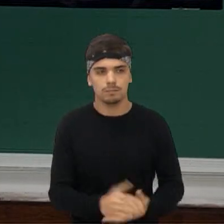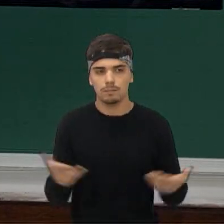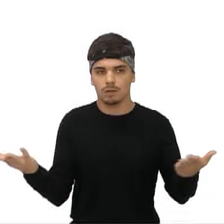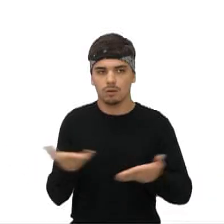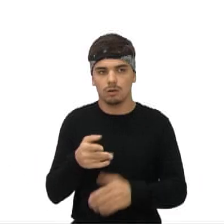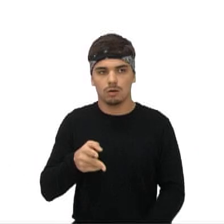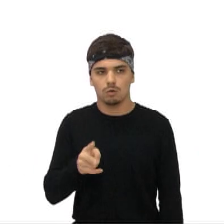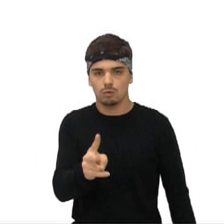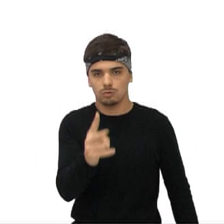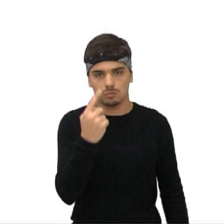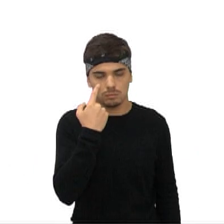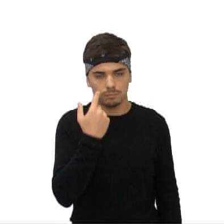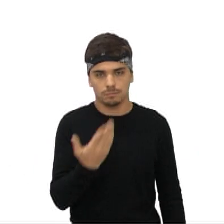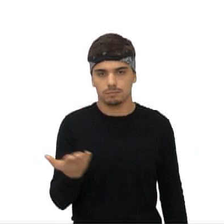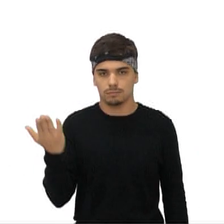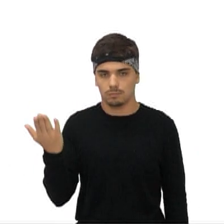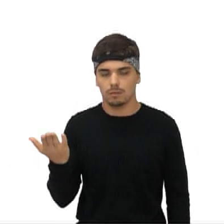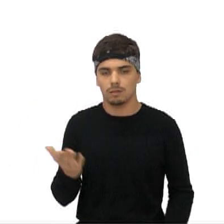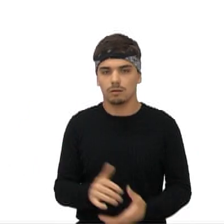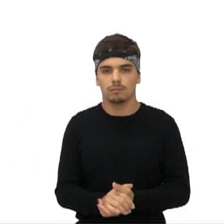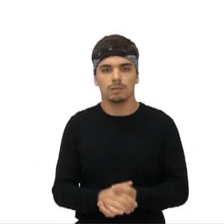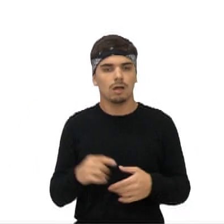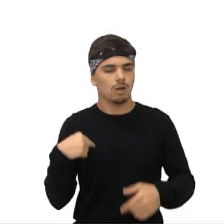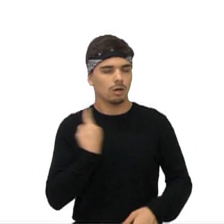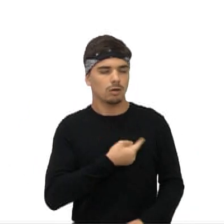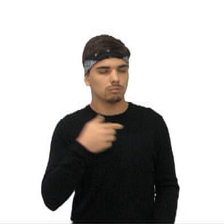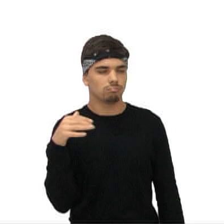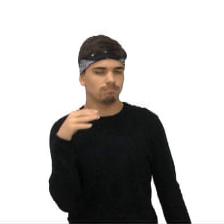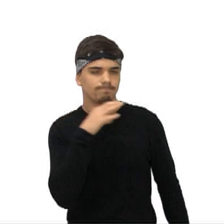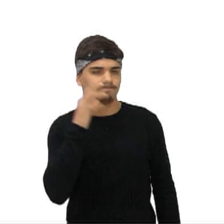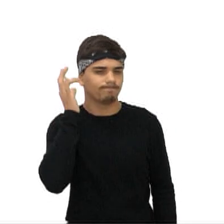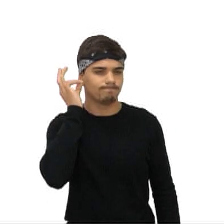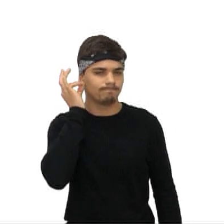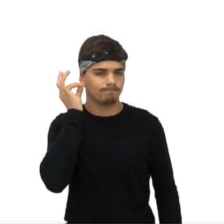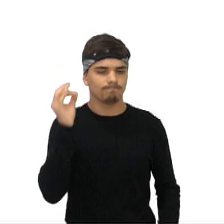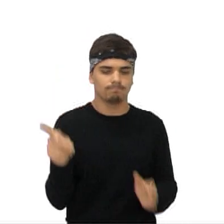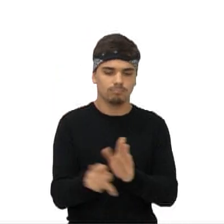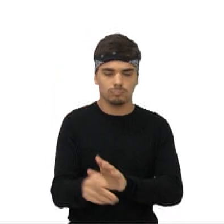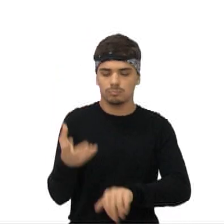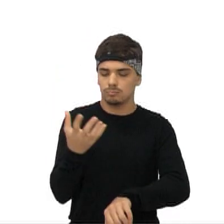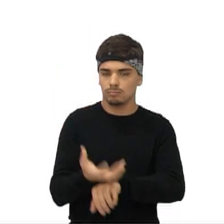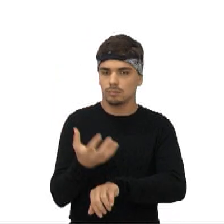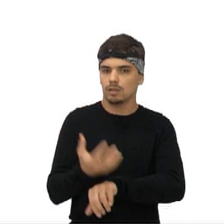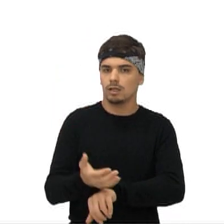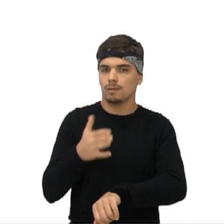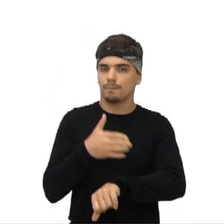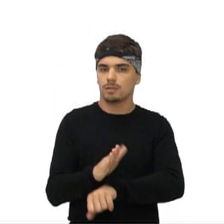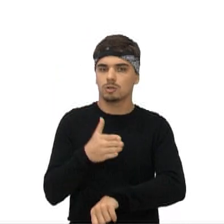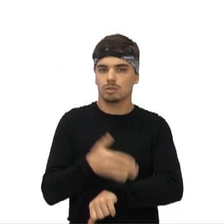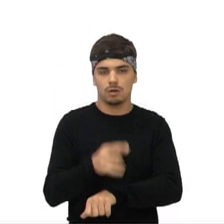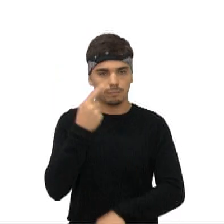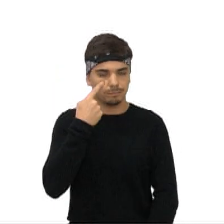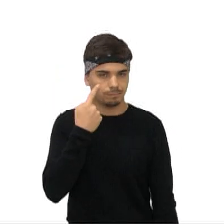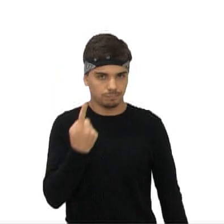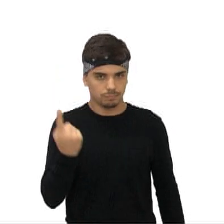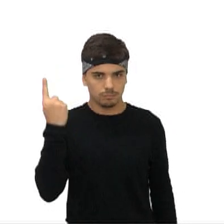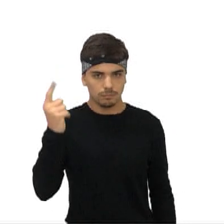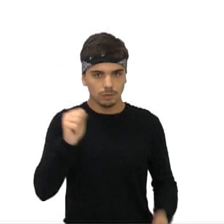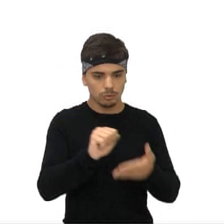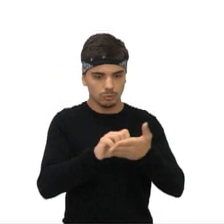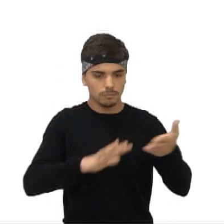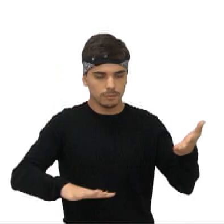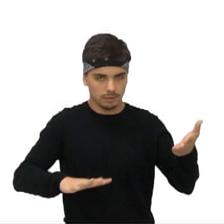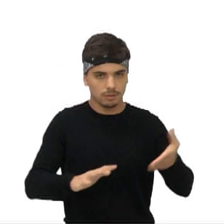continuar. Para a gente ficar bem afiado nessa matéria, a gente tem que exercitar. Então, no exercício número 1,